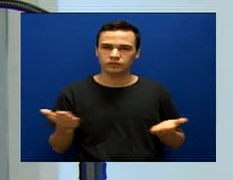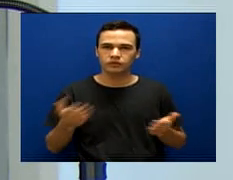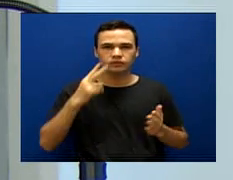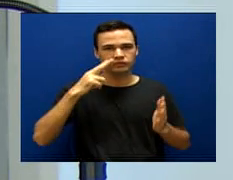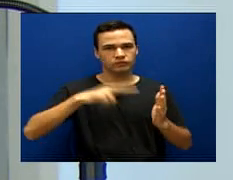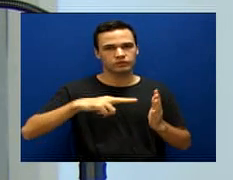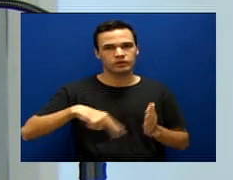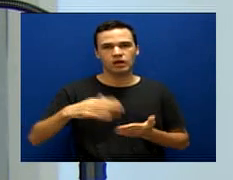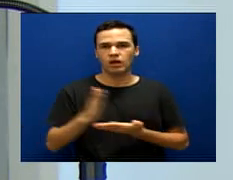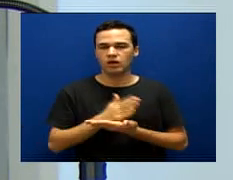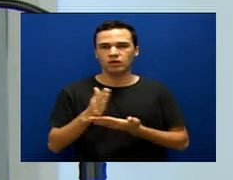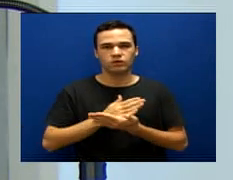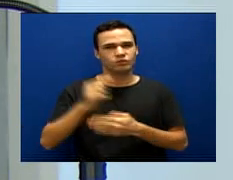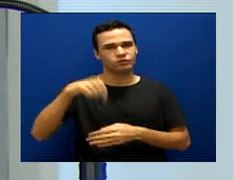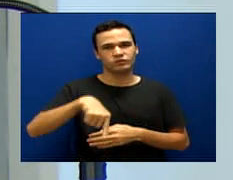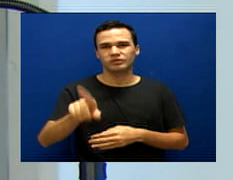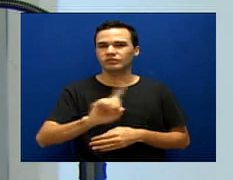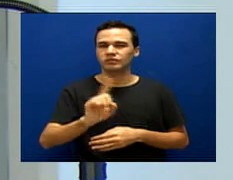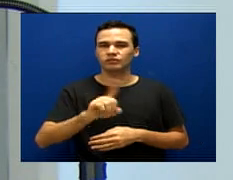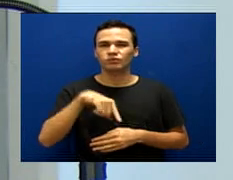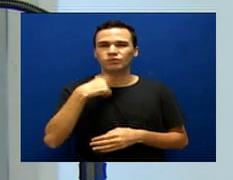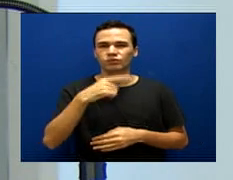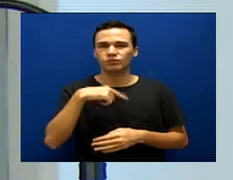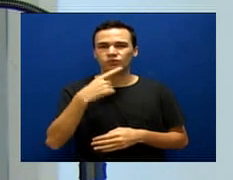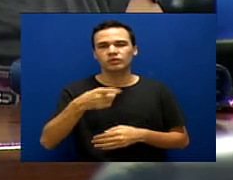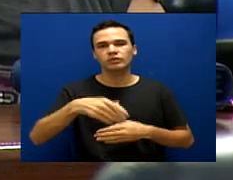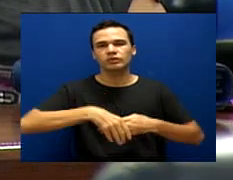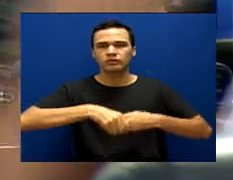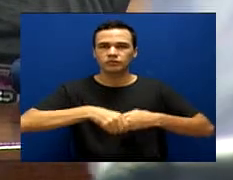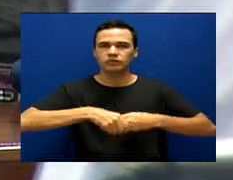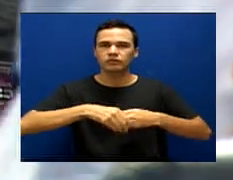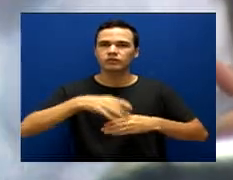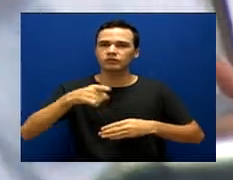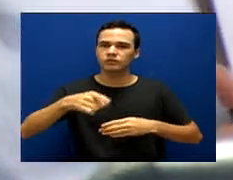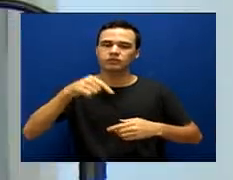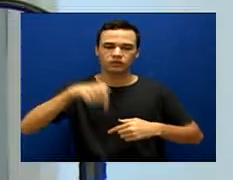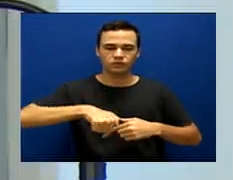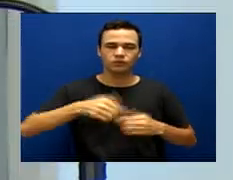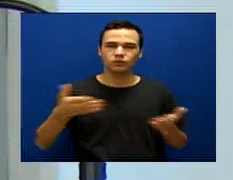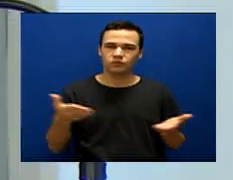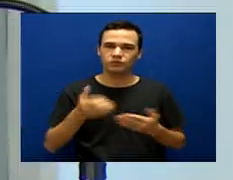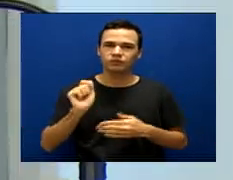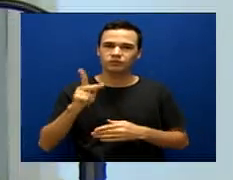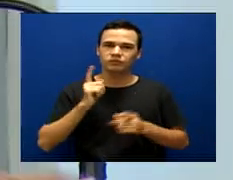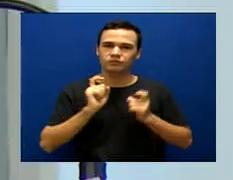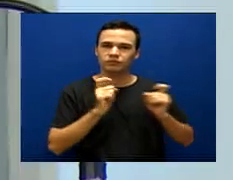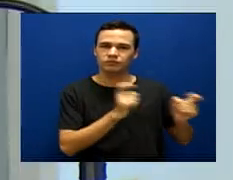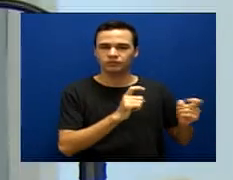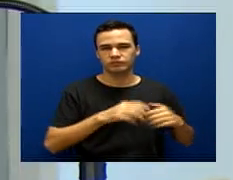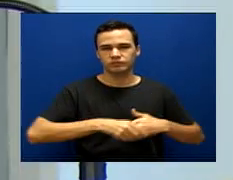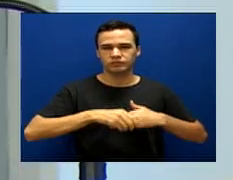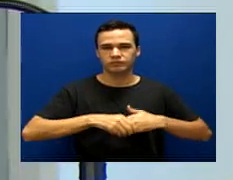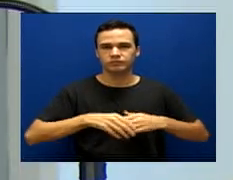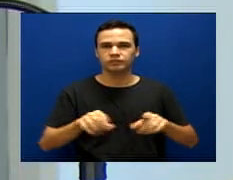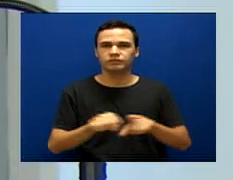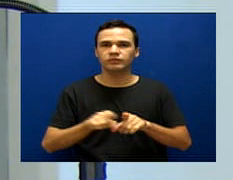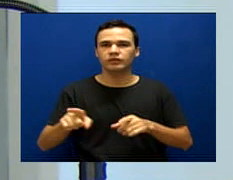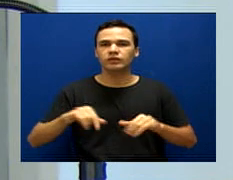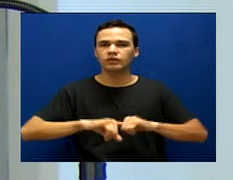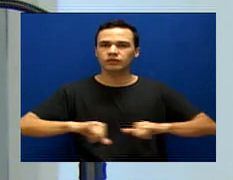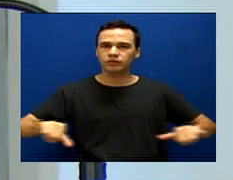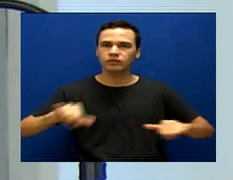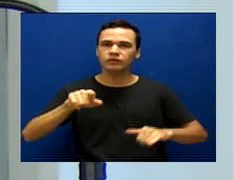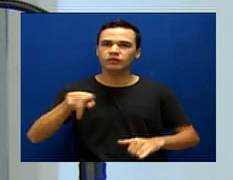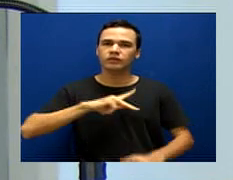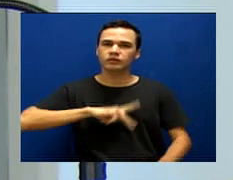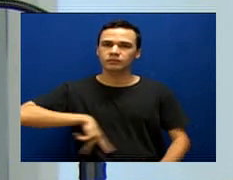à leitura das justificativas de ausência, todas com cumprimentos pela realização desta audiência pública. Nos justificaram a ausência o